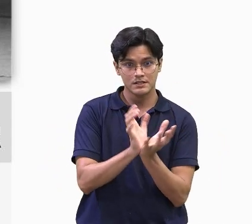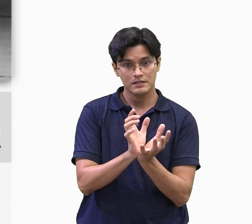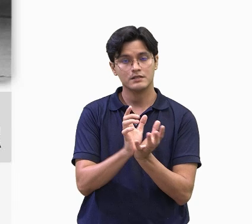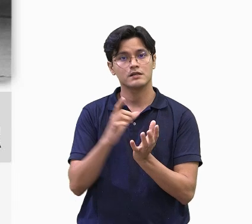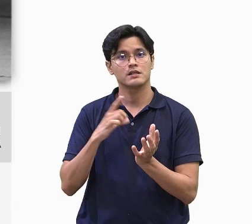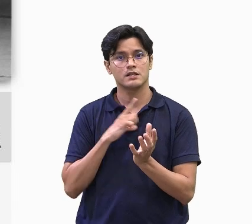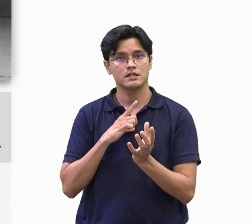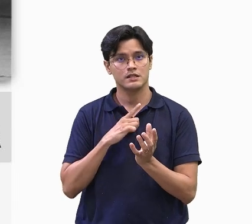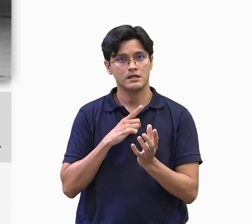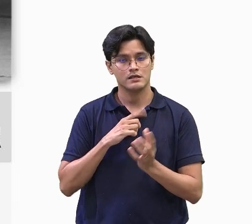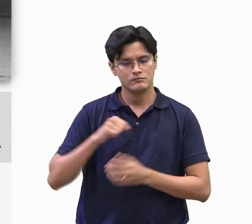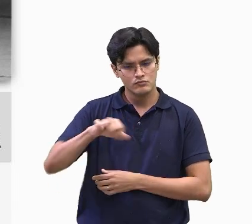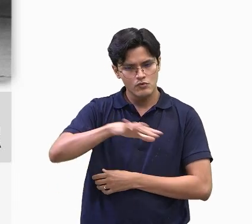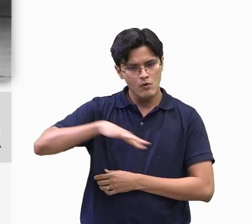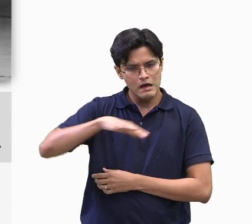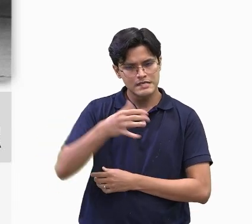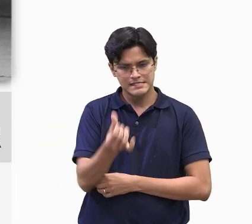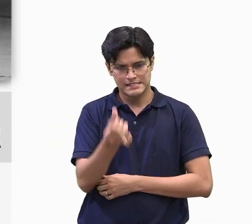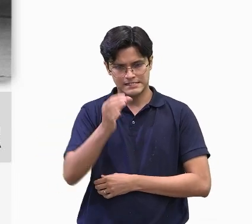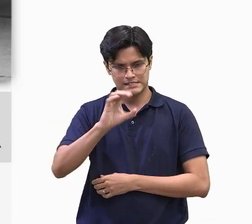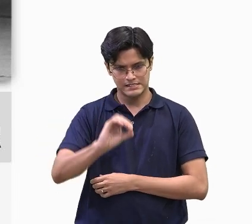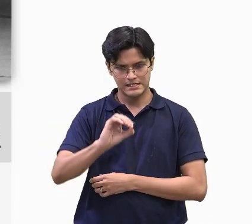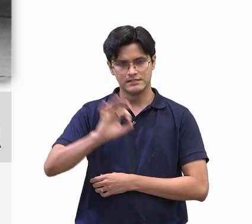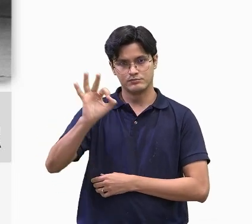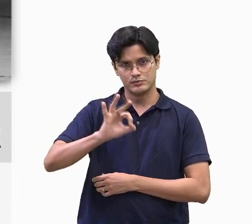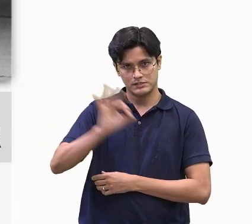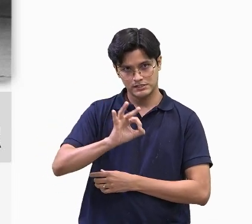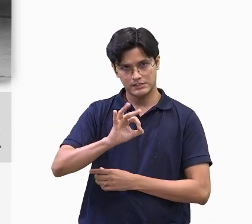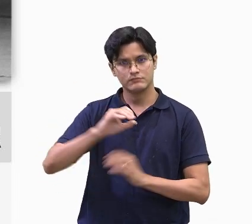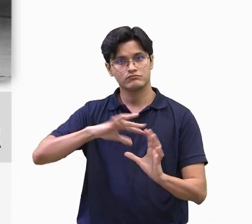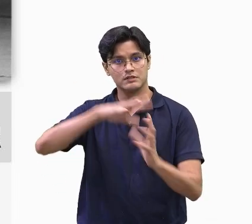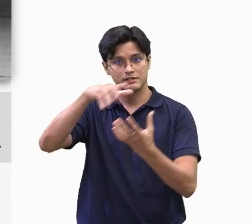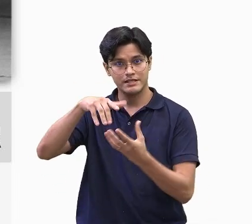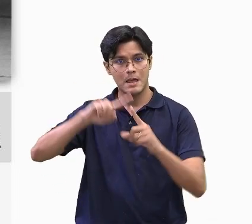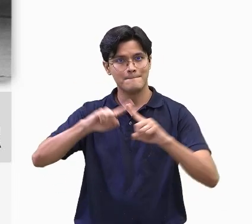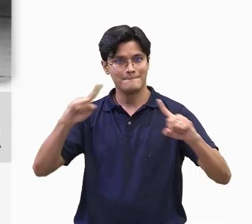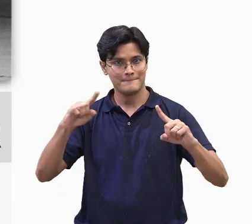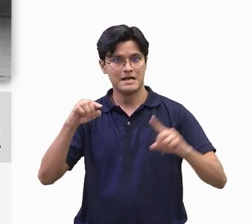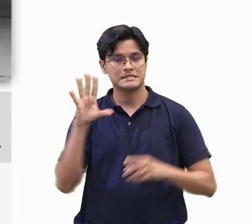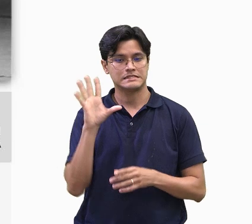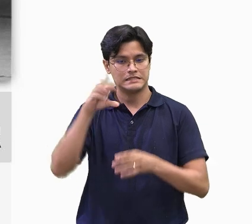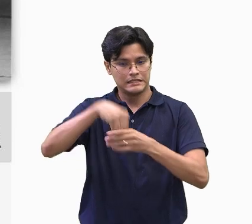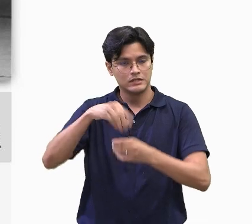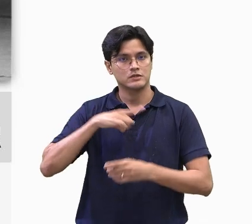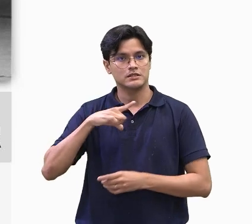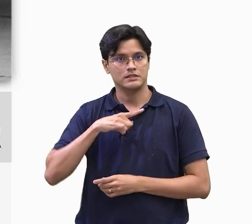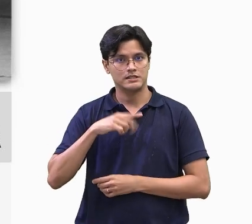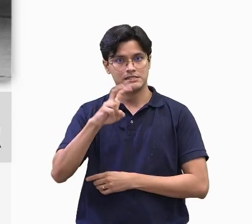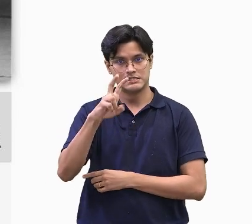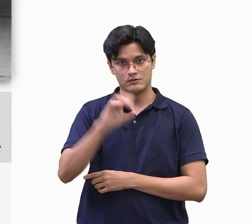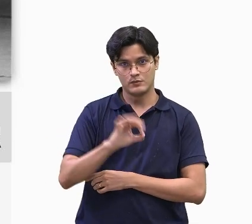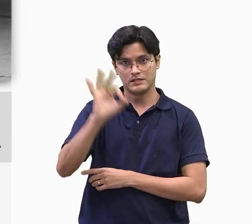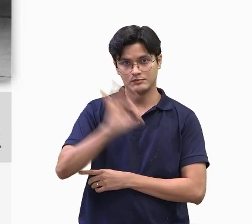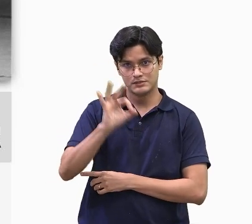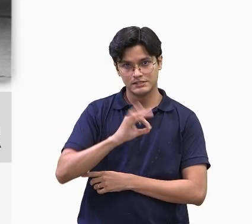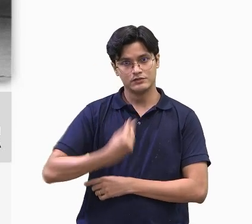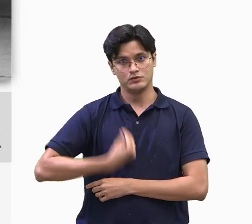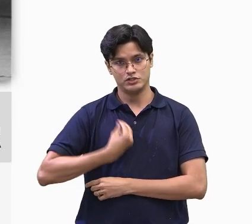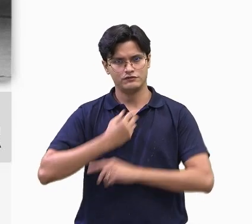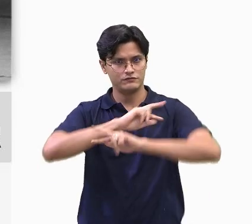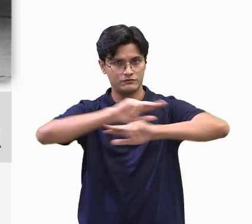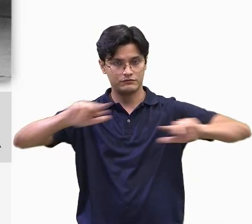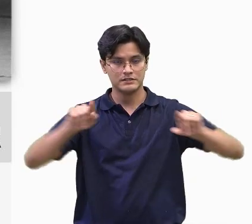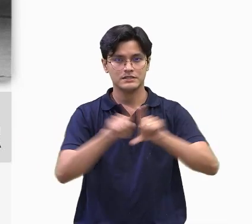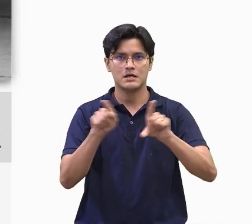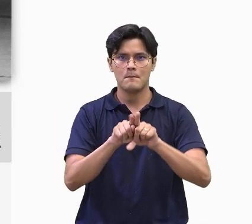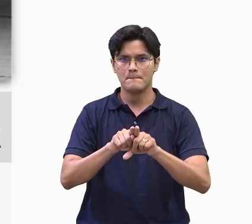de 6% da terra, mas vão abrigar 50%, né, da biodiversidade e milhares de culturas indígenas. Aí